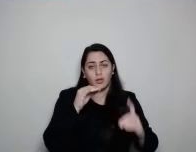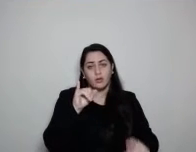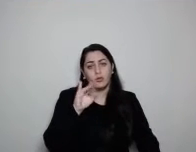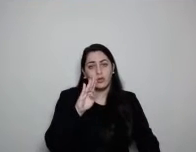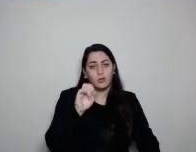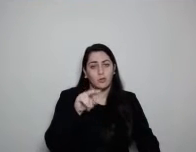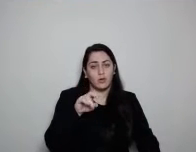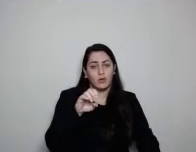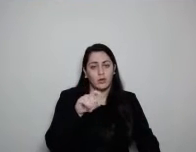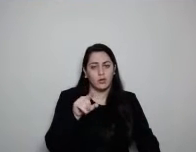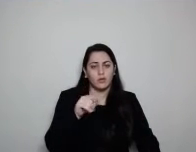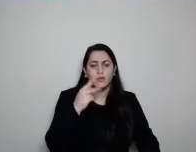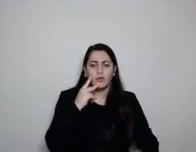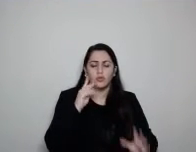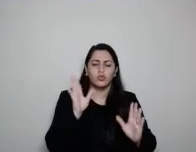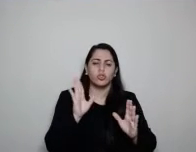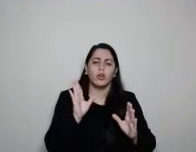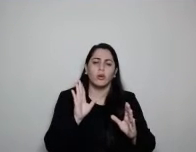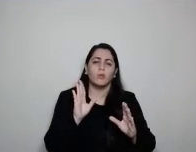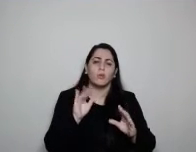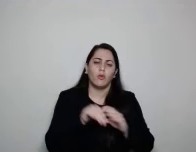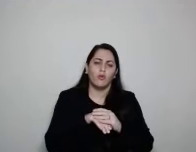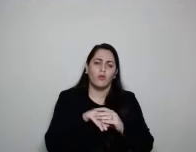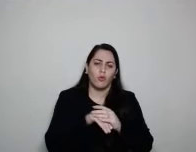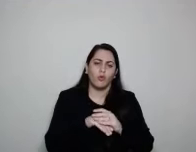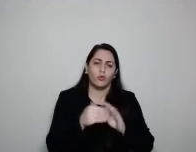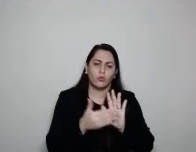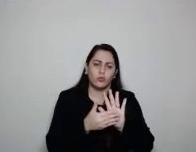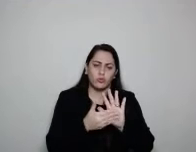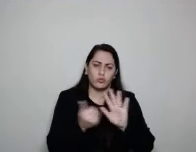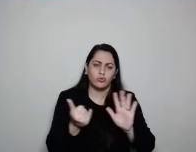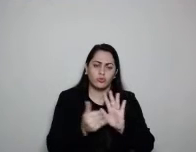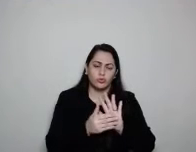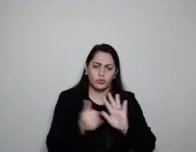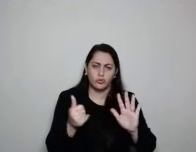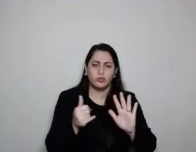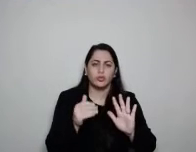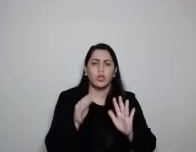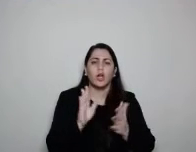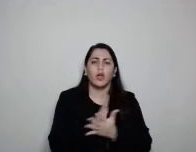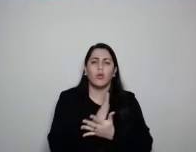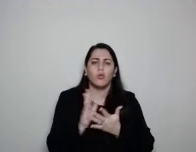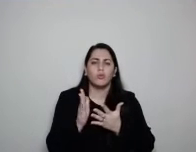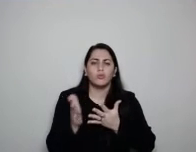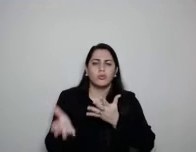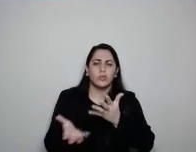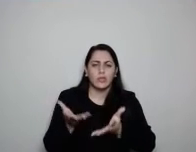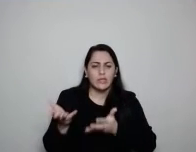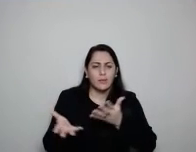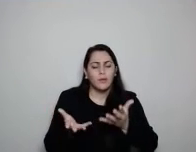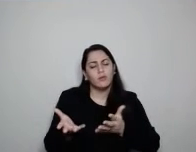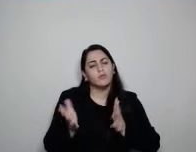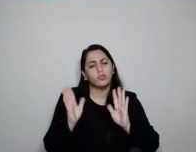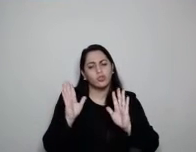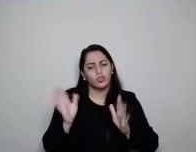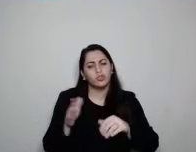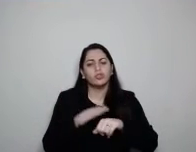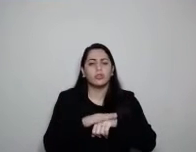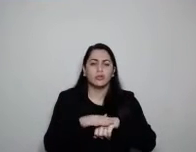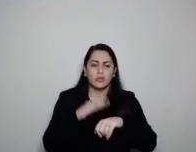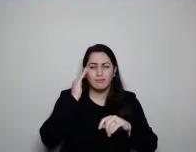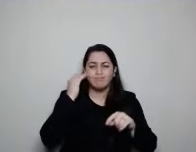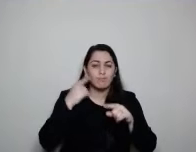aqui excluído determinadas terapias, que também nós já nos convencemos da sua inadequação. Por